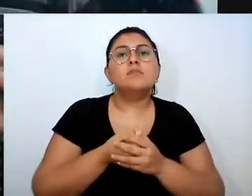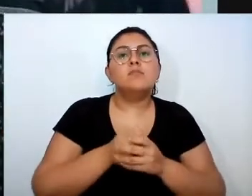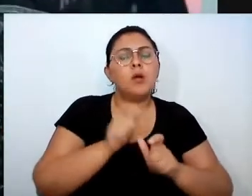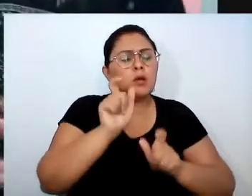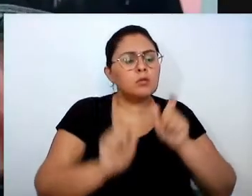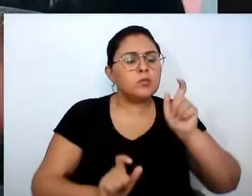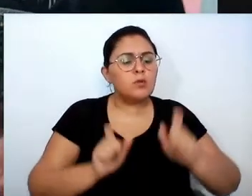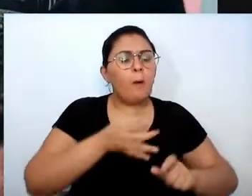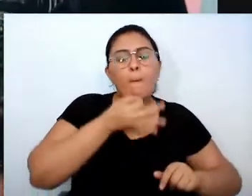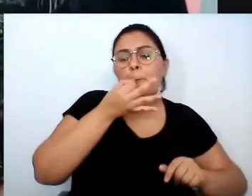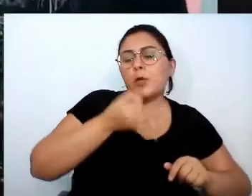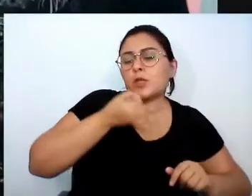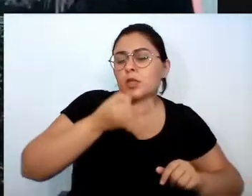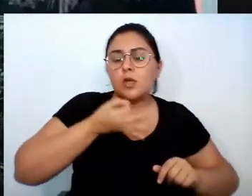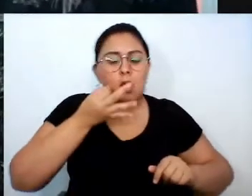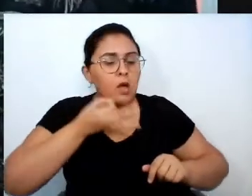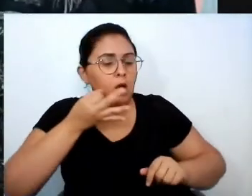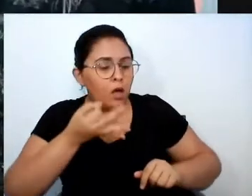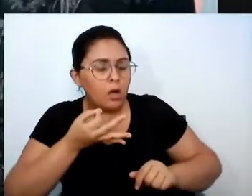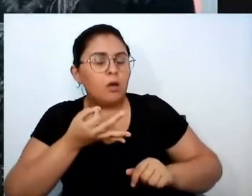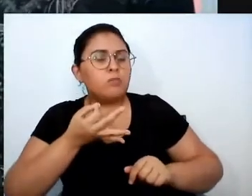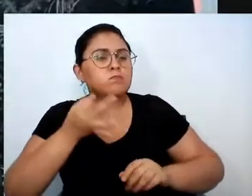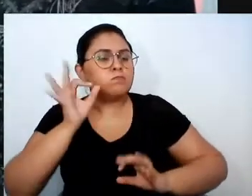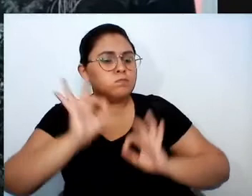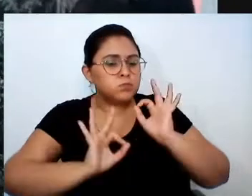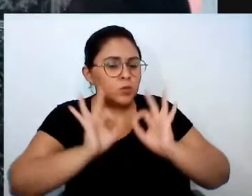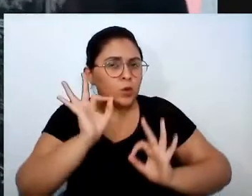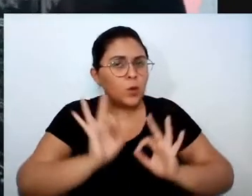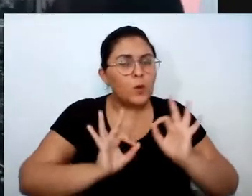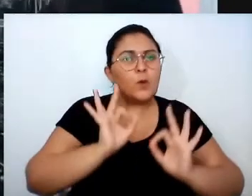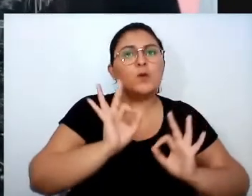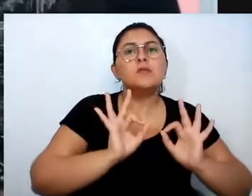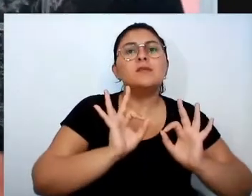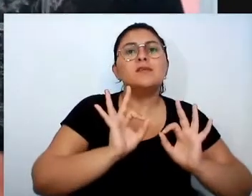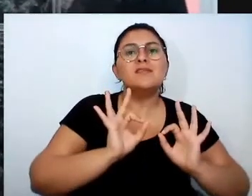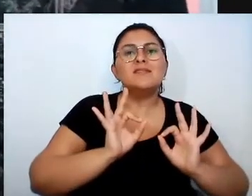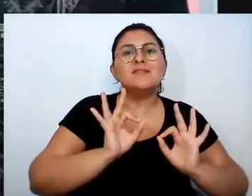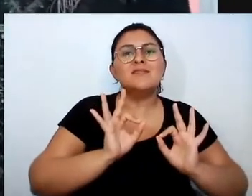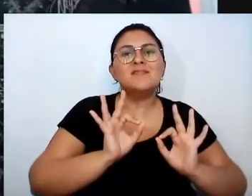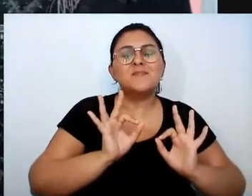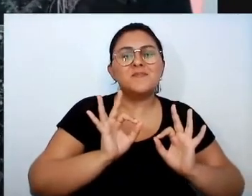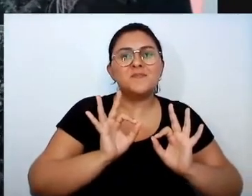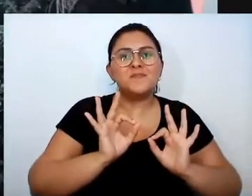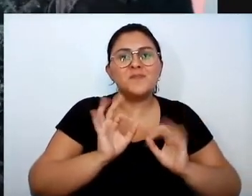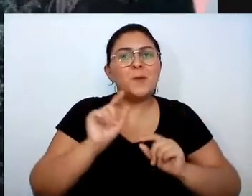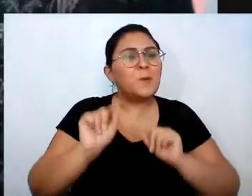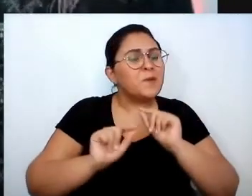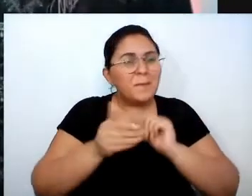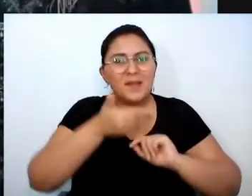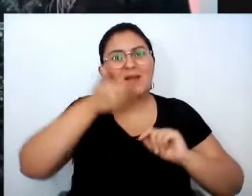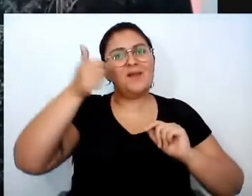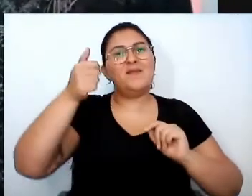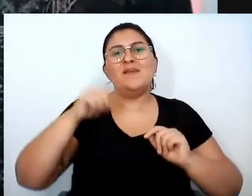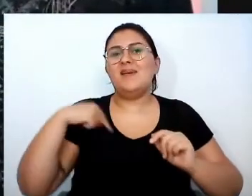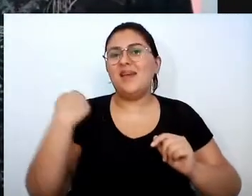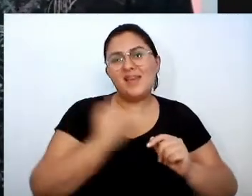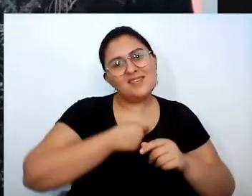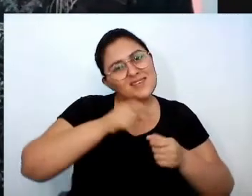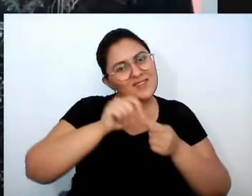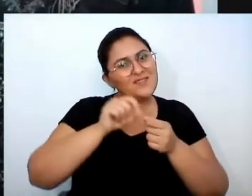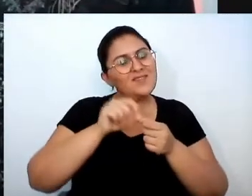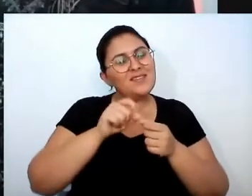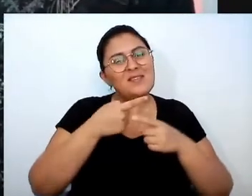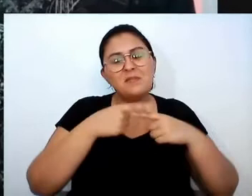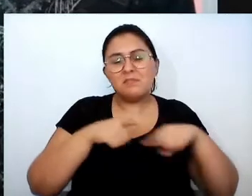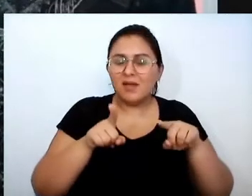sim, cada um vai dando uma opinião e vai vendo qual que fica melhor e o que casar sim. melhor cabe, né? Agora